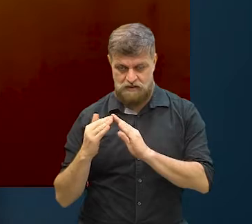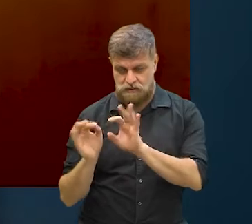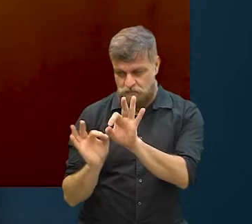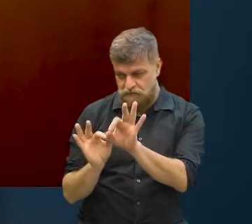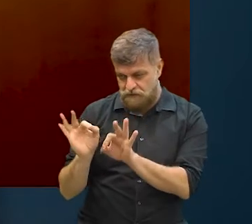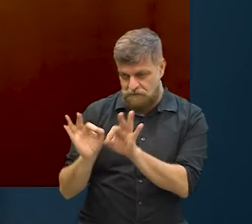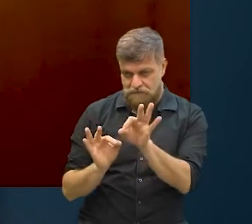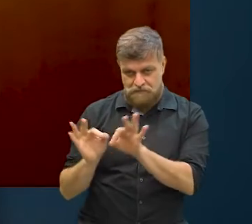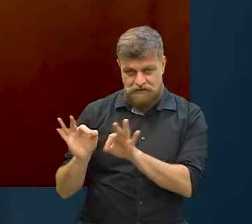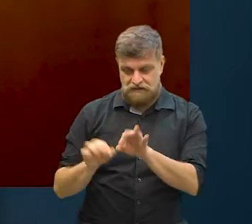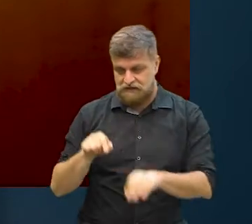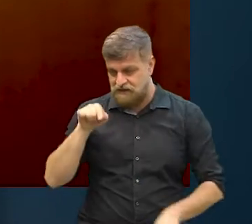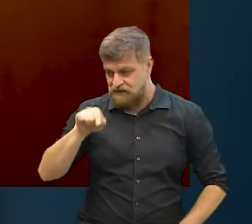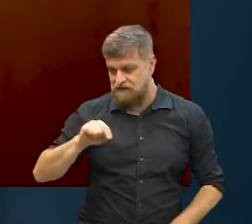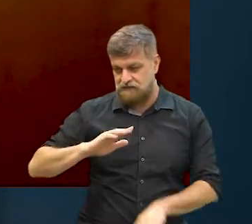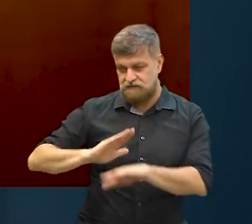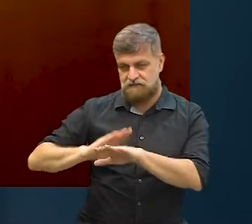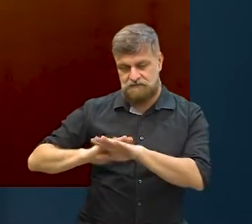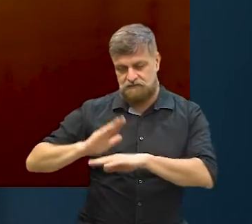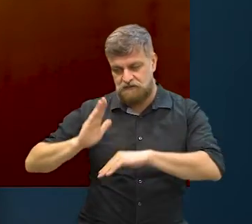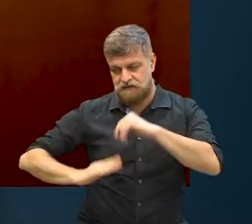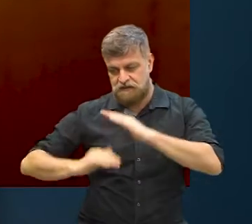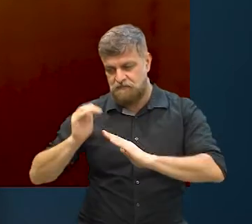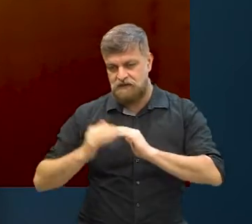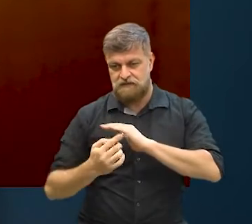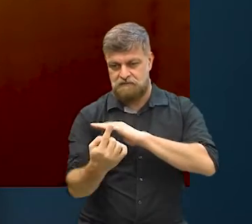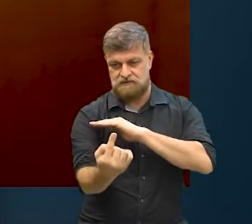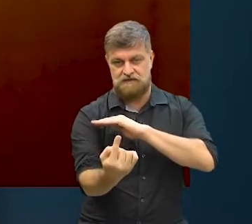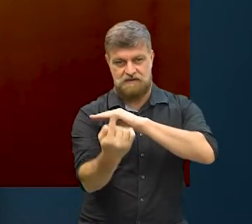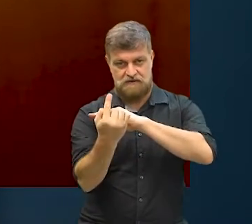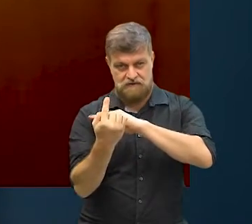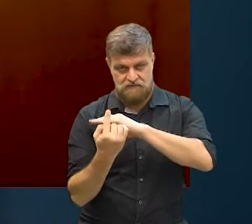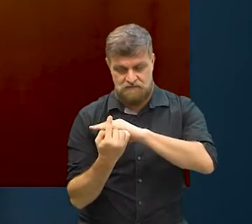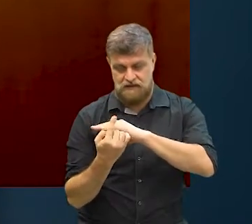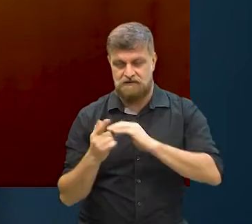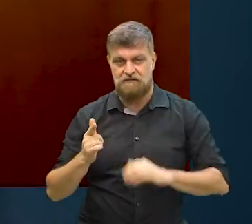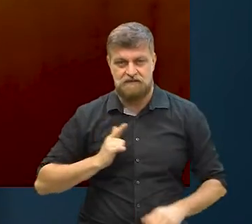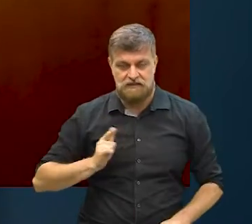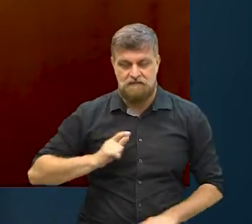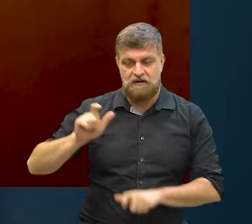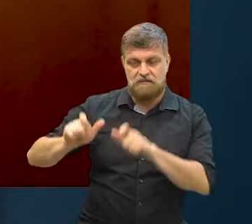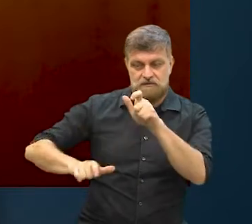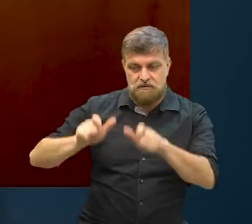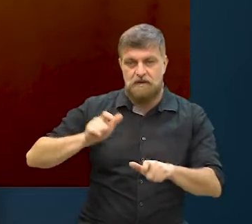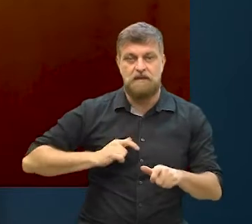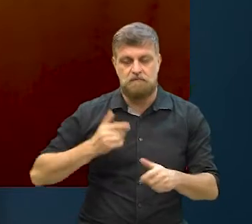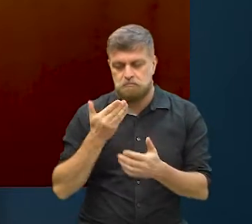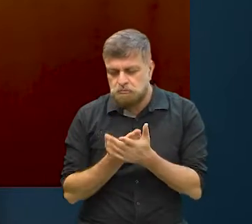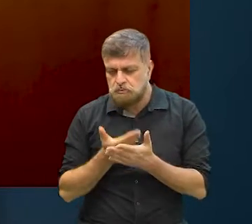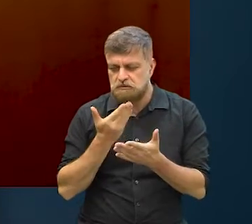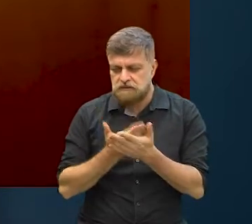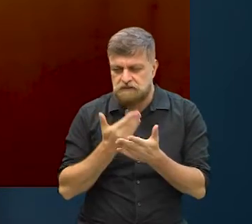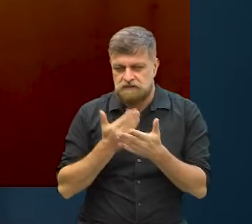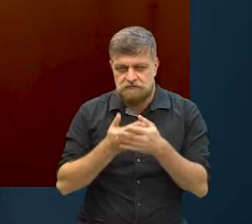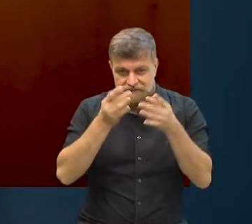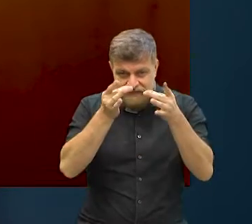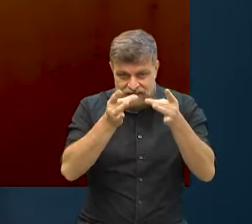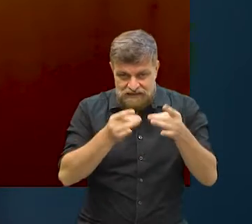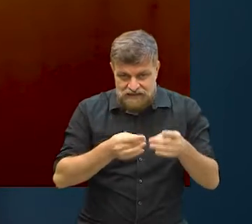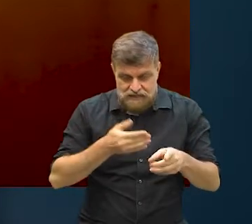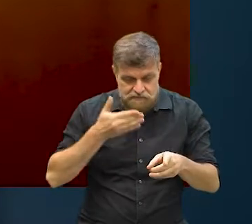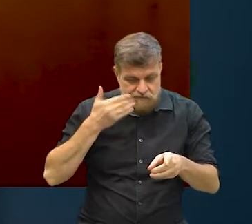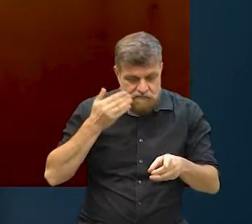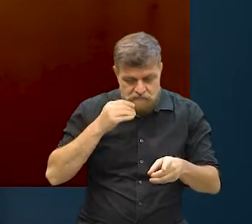montei um espaço onde eu fui tendo bastante cliente, um fluxo grande, estudando, me aperfeiçoando. E foi onde